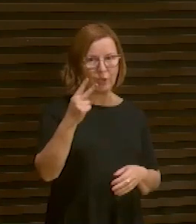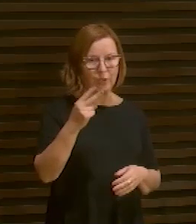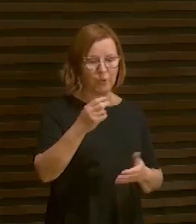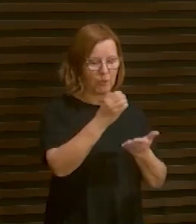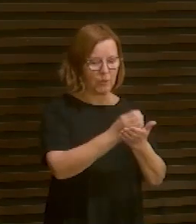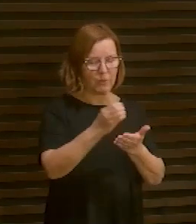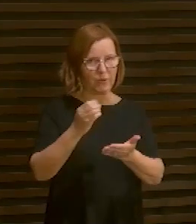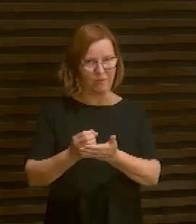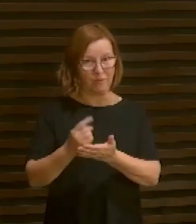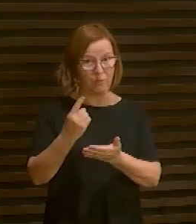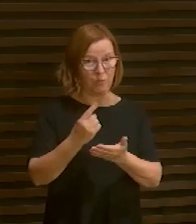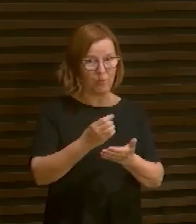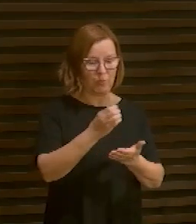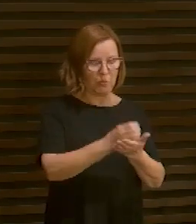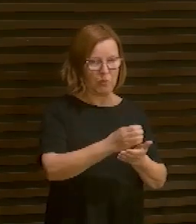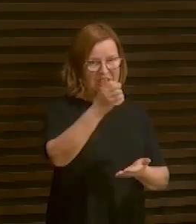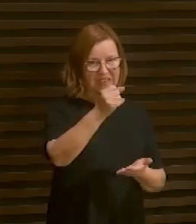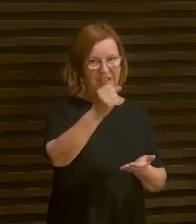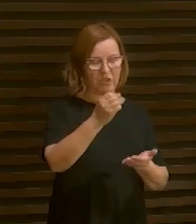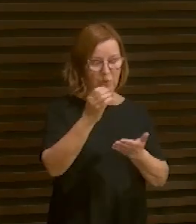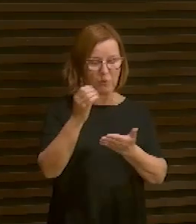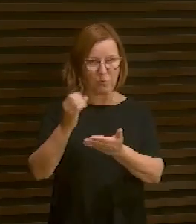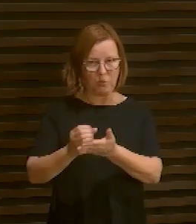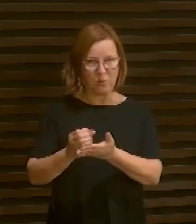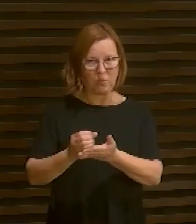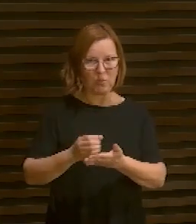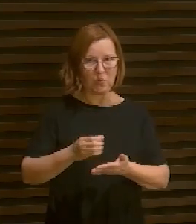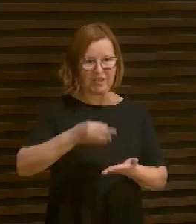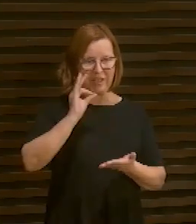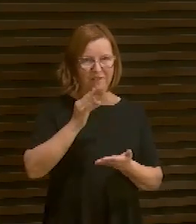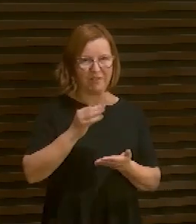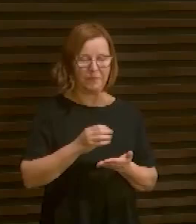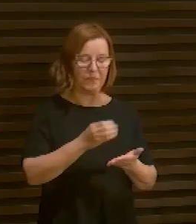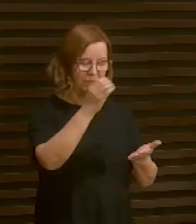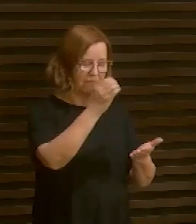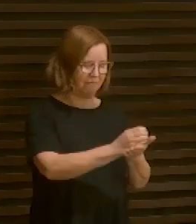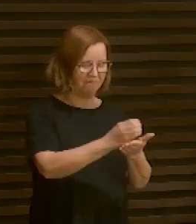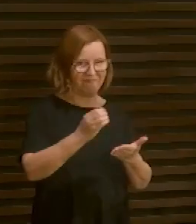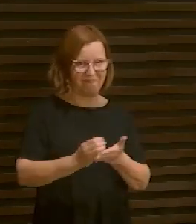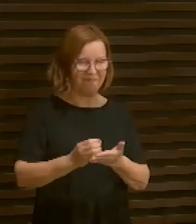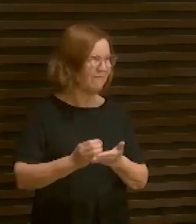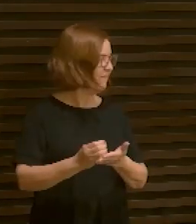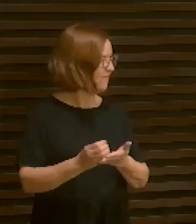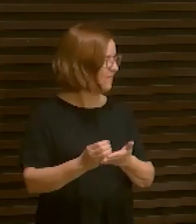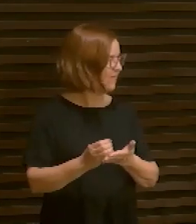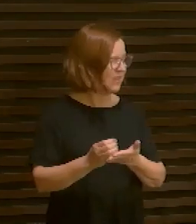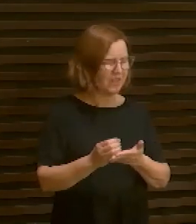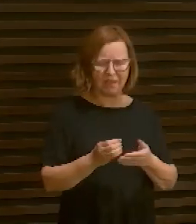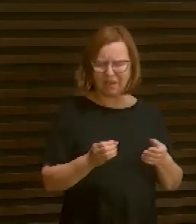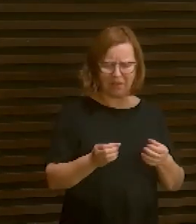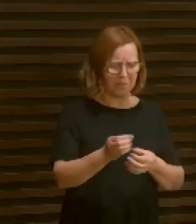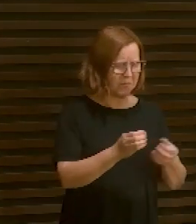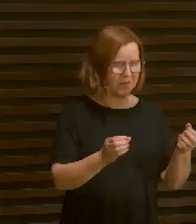de café, e eu ponho um copo de leite aqui, de café aqui, eu mexo daqui, eu vou para lá,